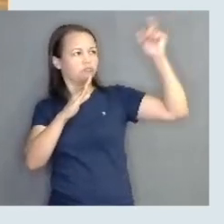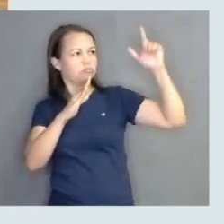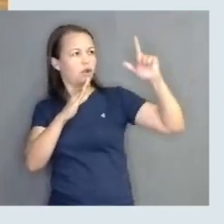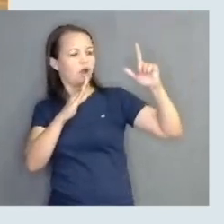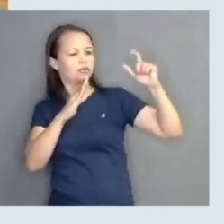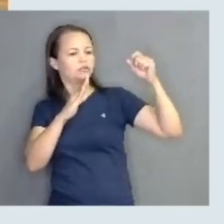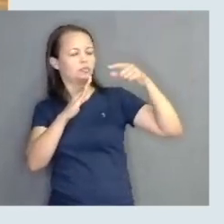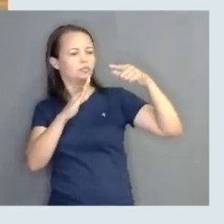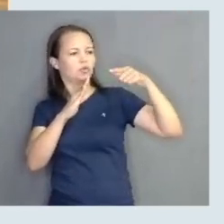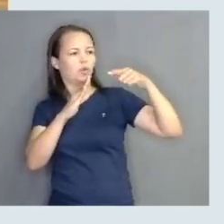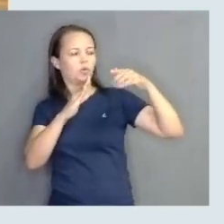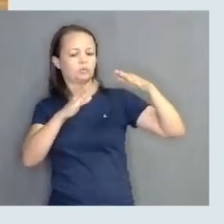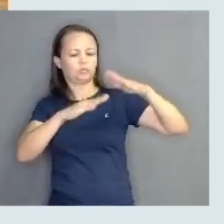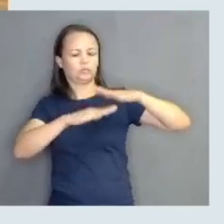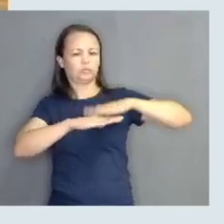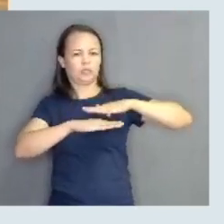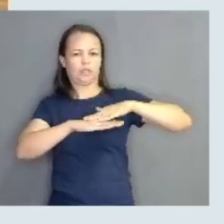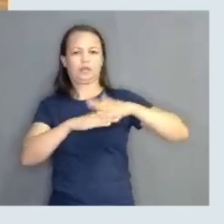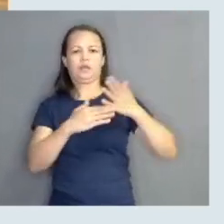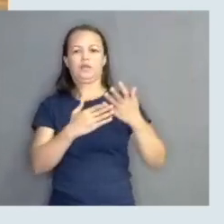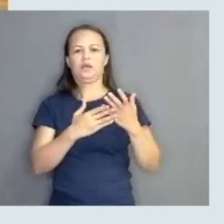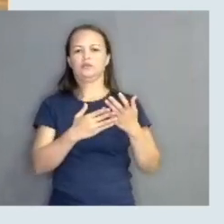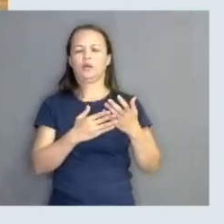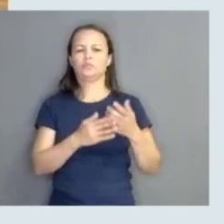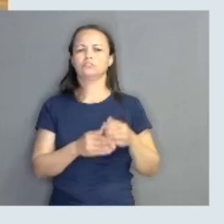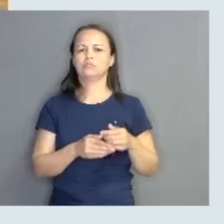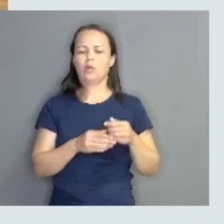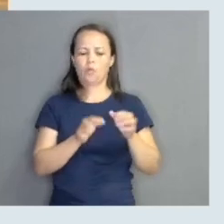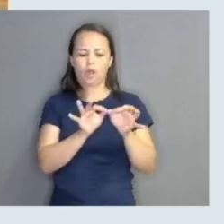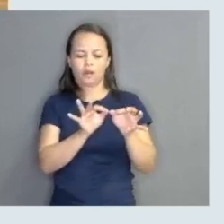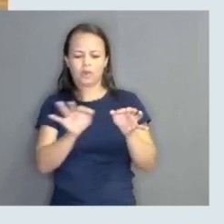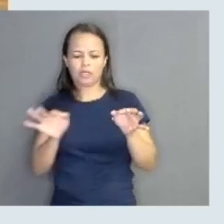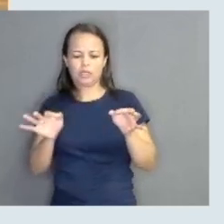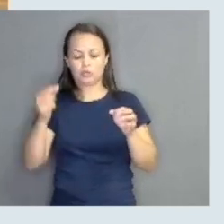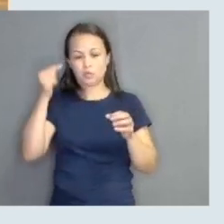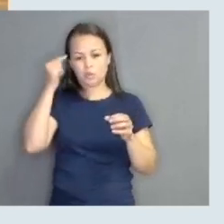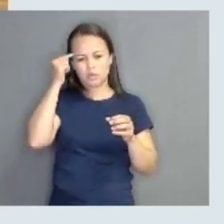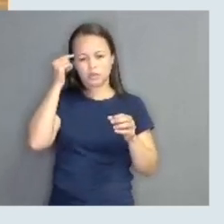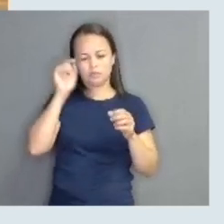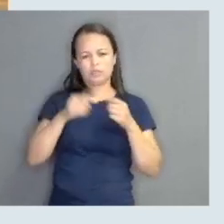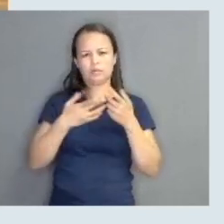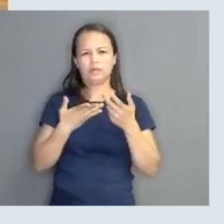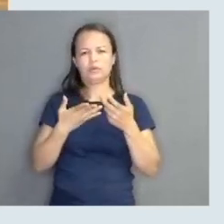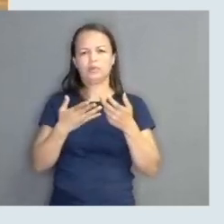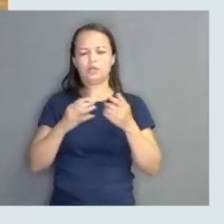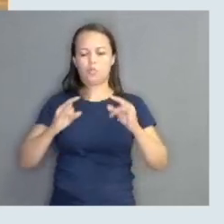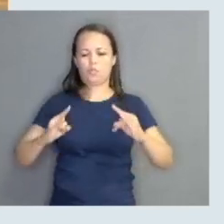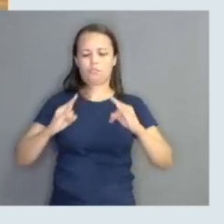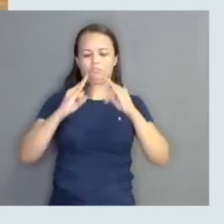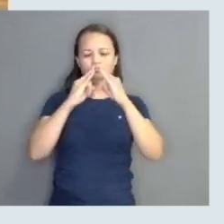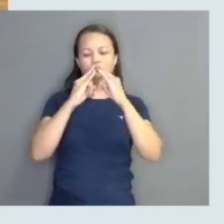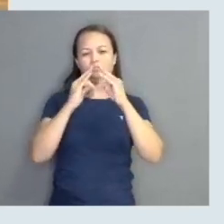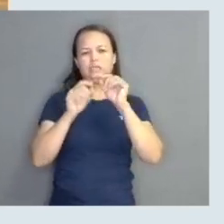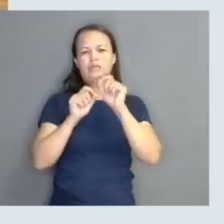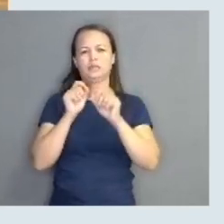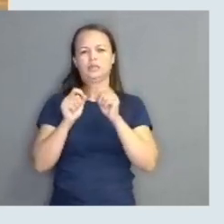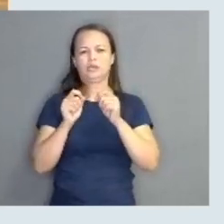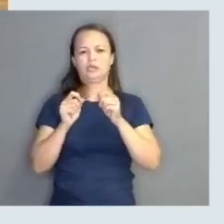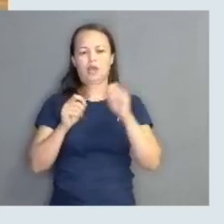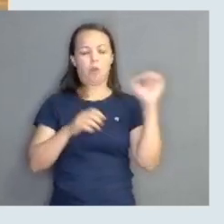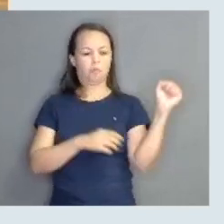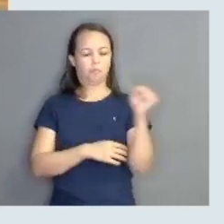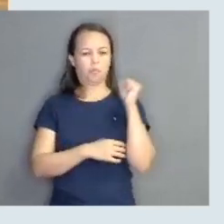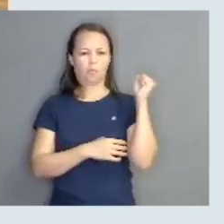Existem linhas de pensamento que diz também que uma pirâmide iria reforçar a ideia do poder